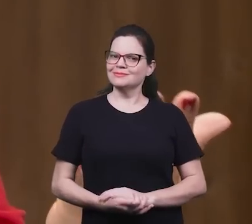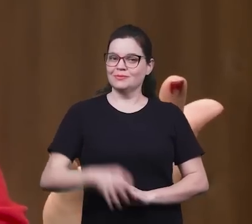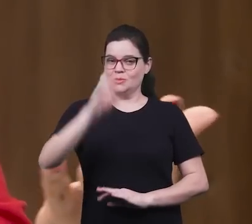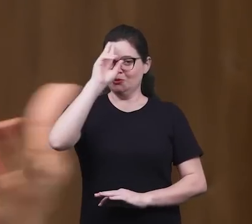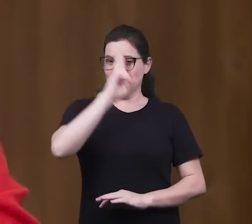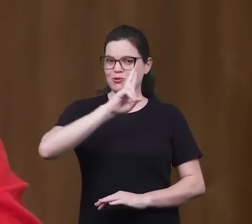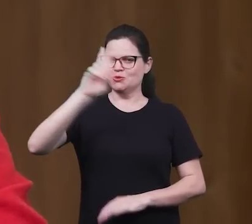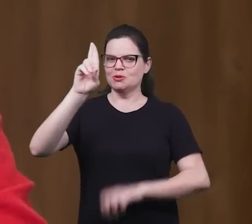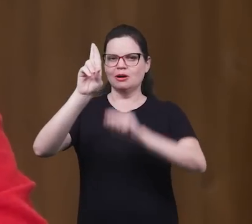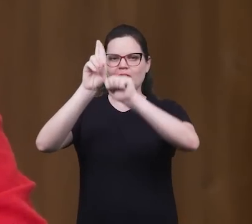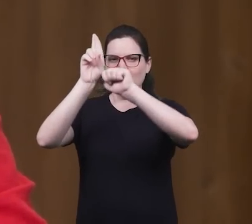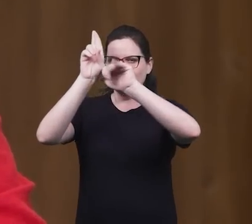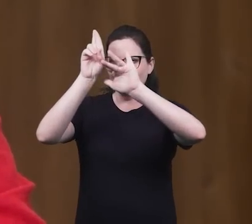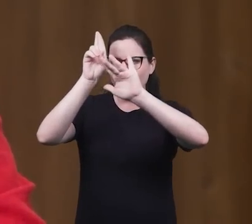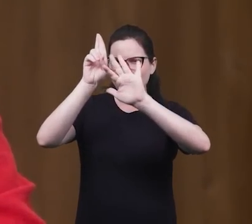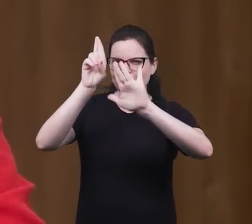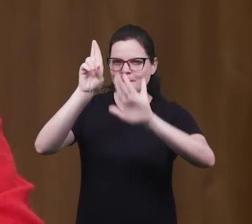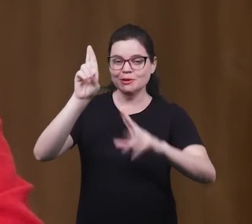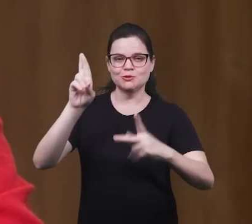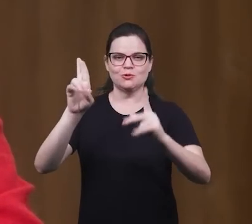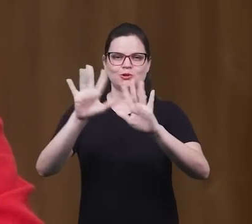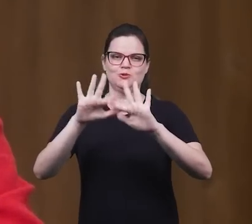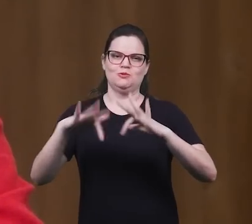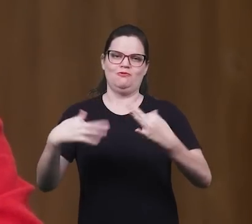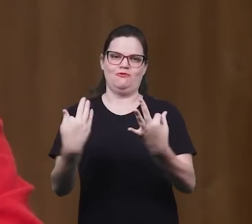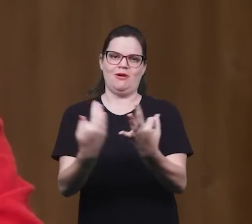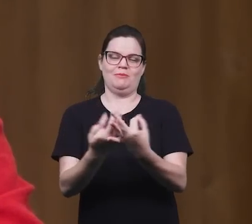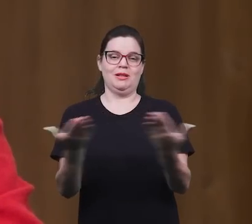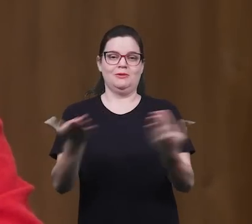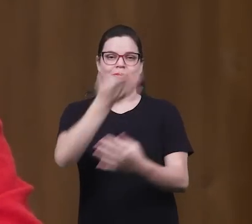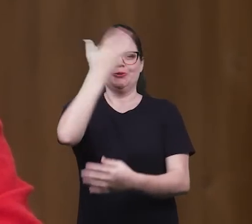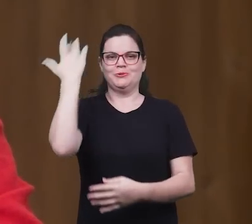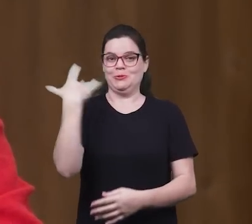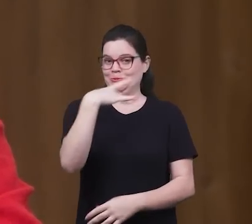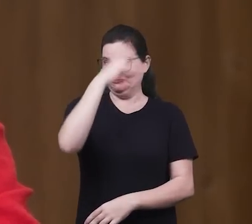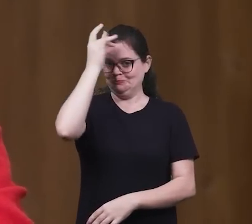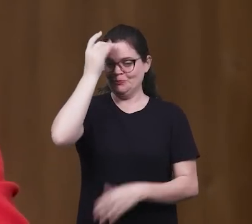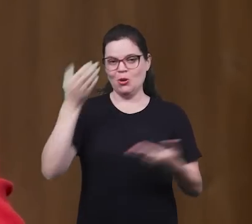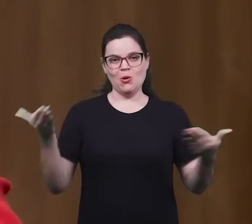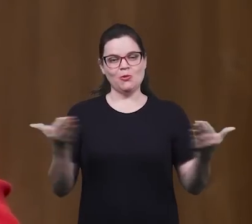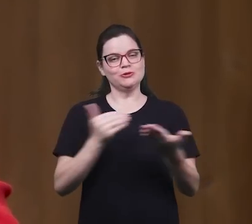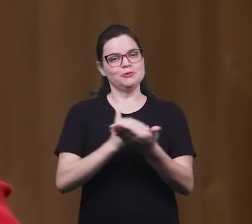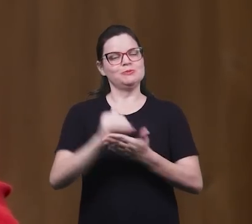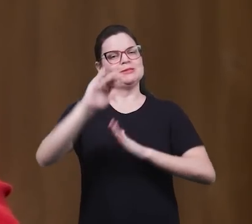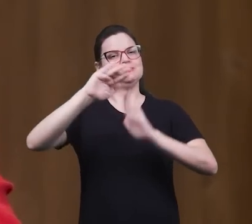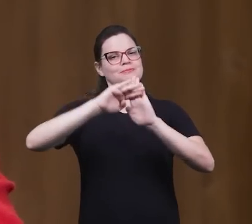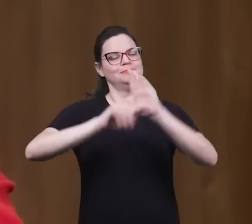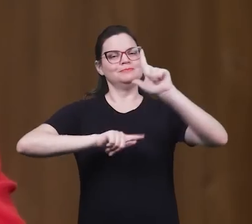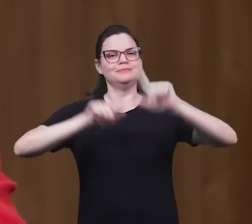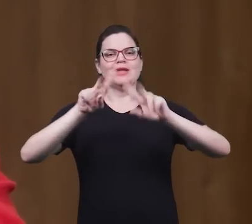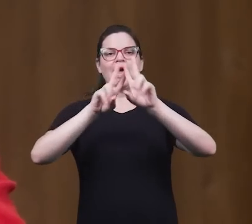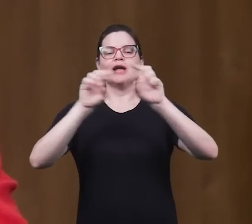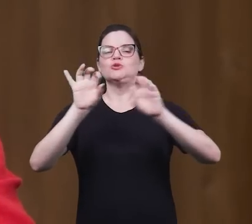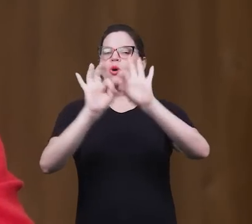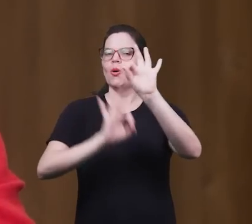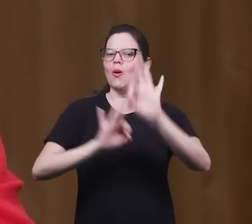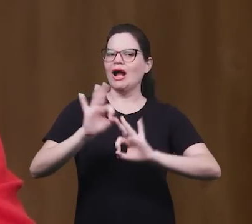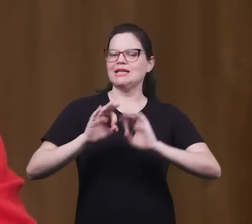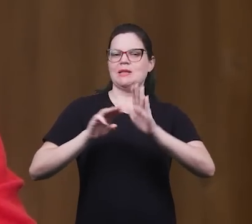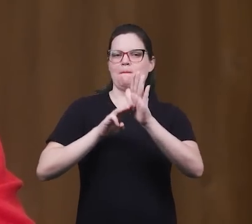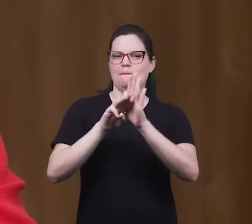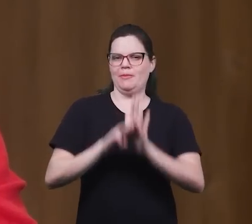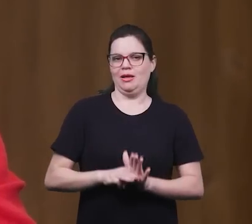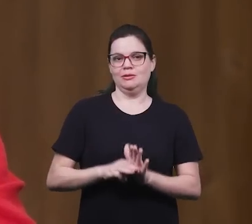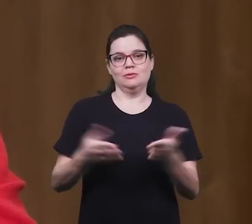brilhe sobre a sua família a luz do Espírito Santo do Senhor. Esse é o programa Organização e Método, Paz com